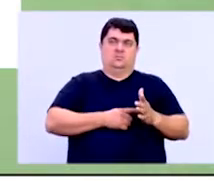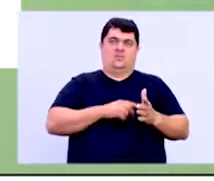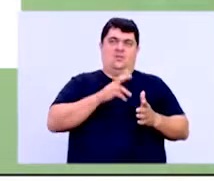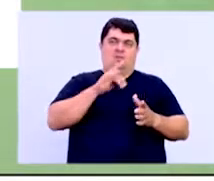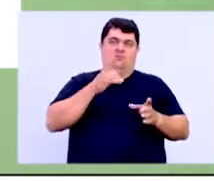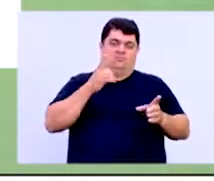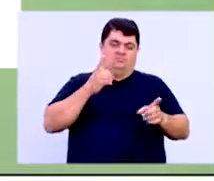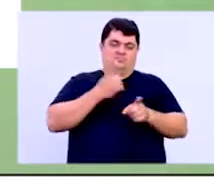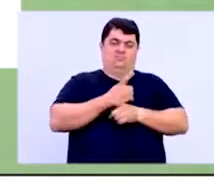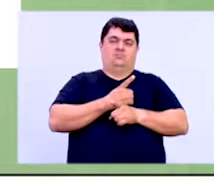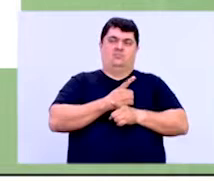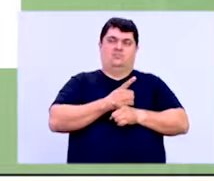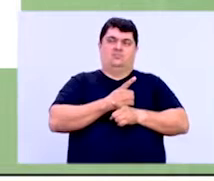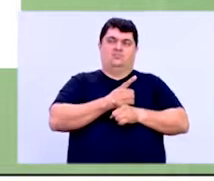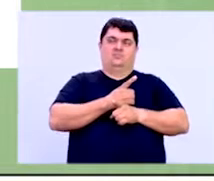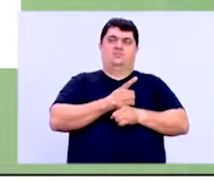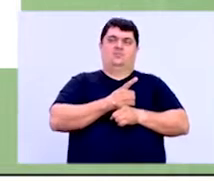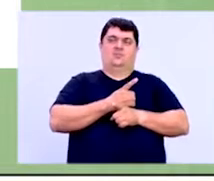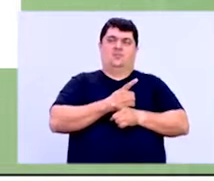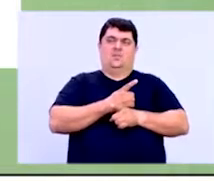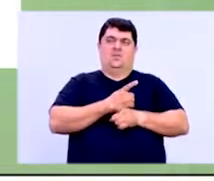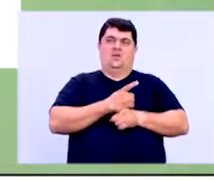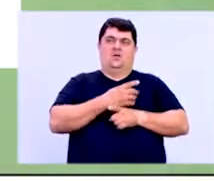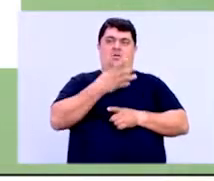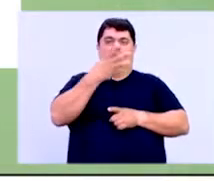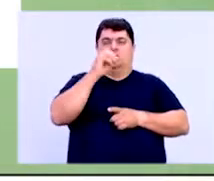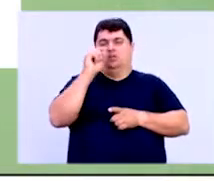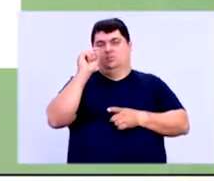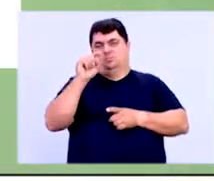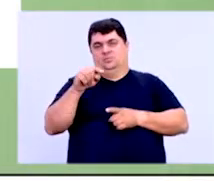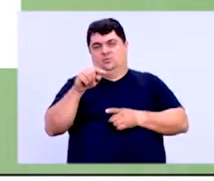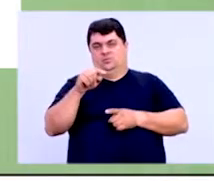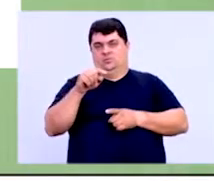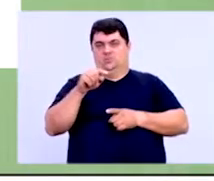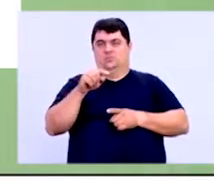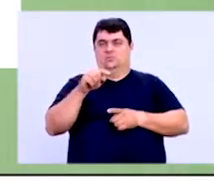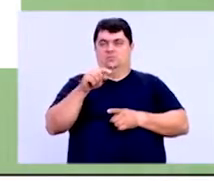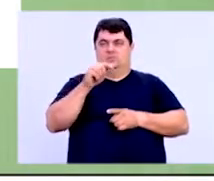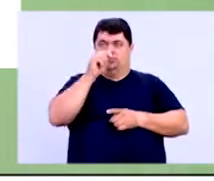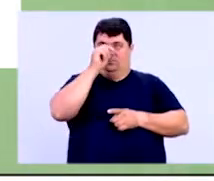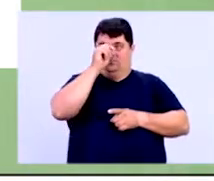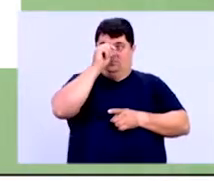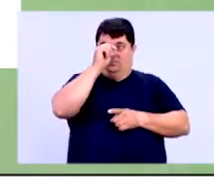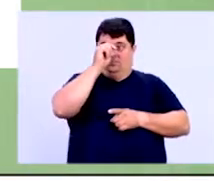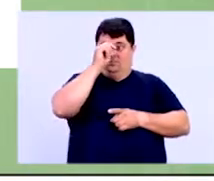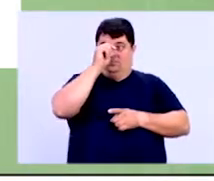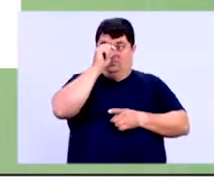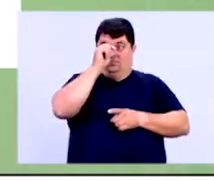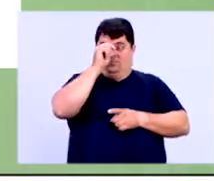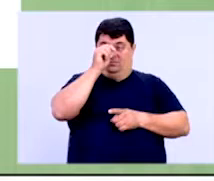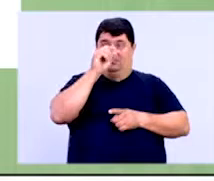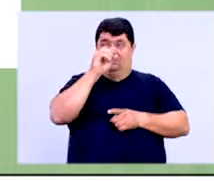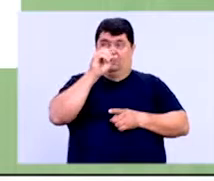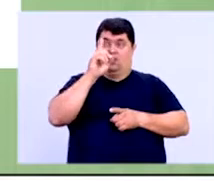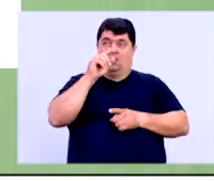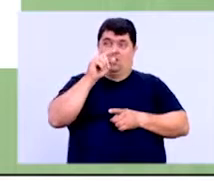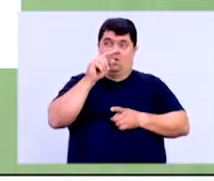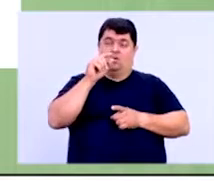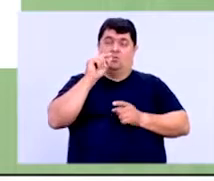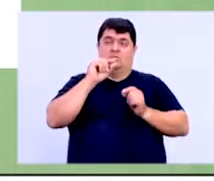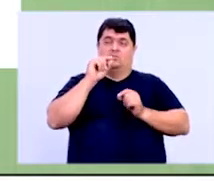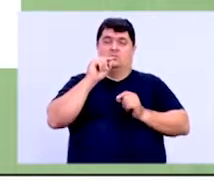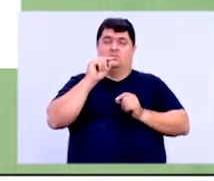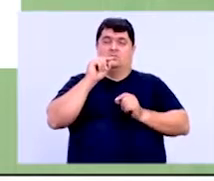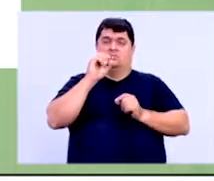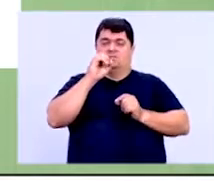vai obter uma receita de 40 mil reais, né? Isso significa dizer